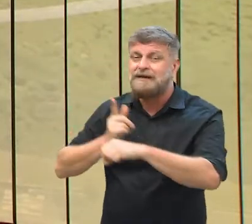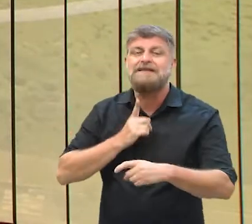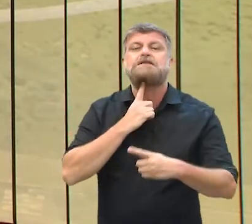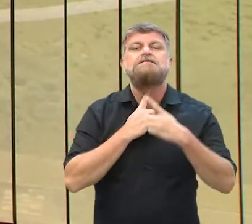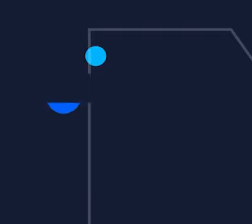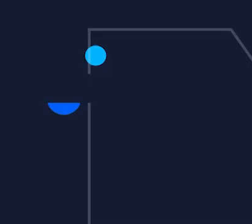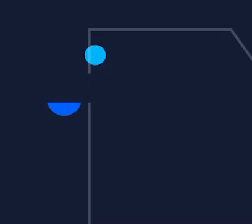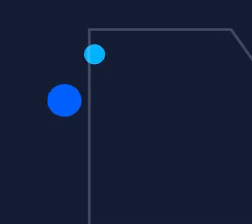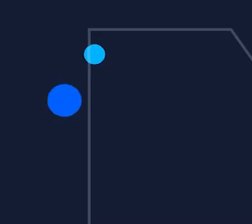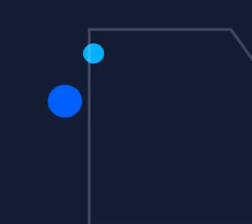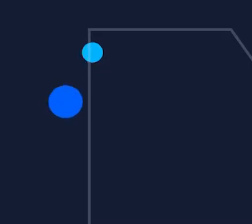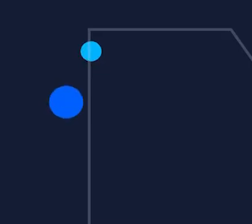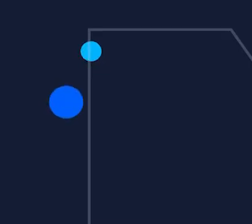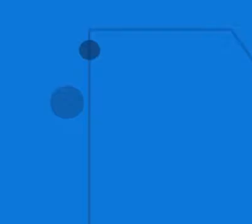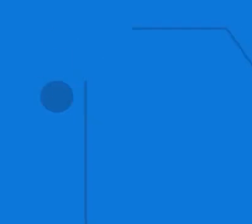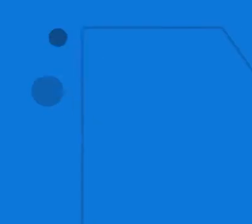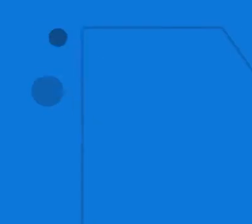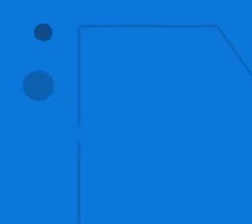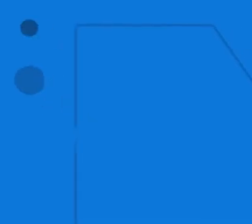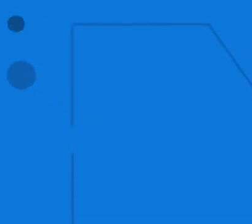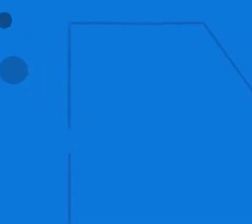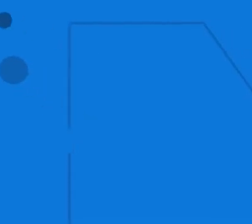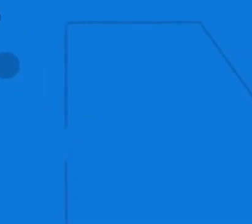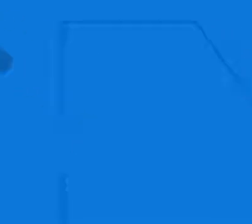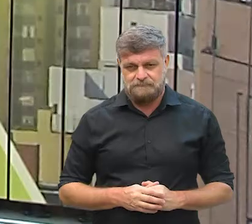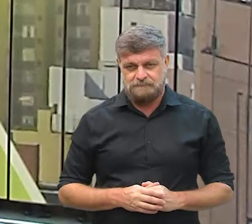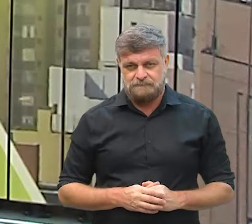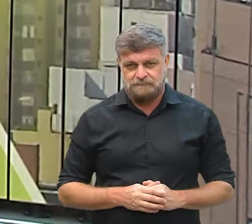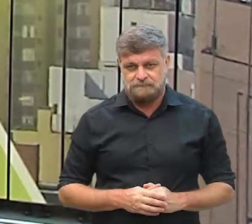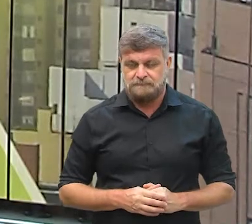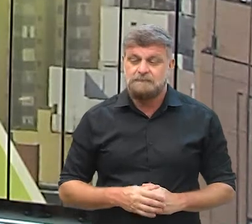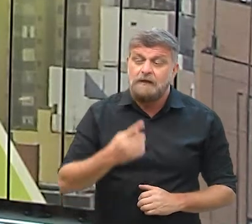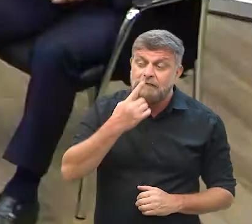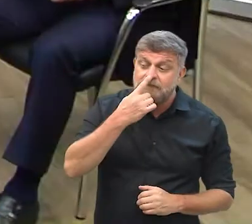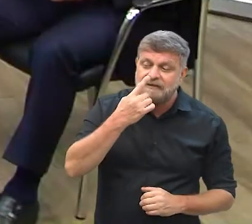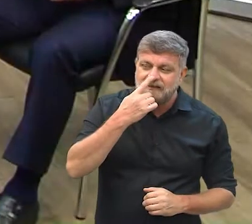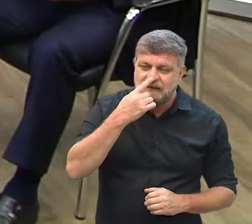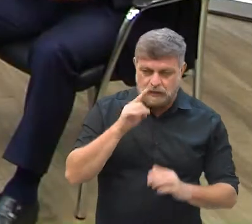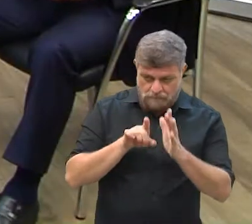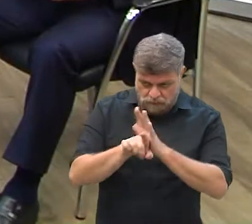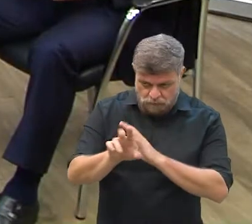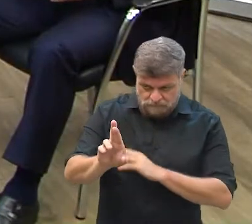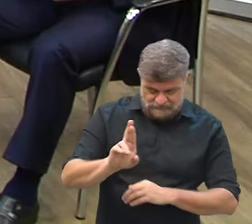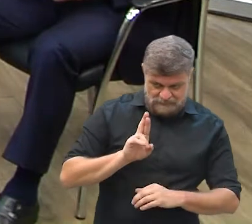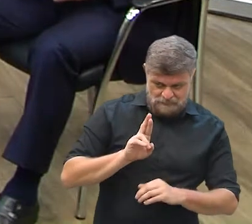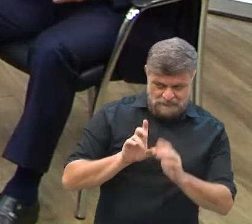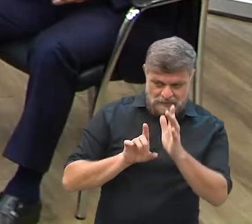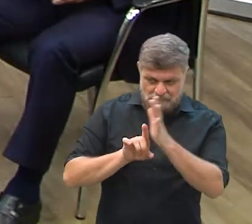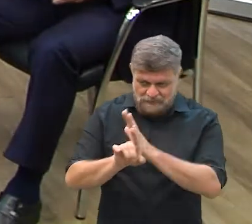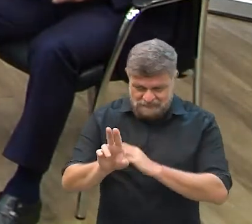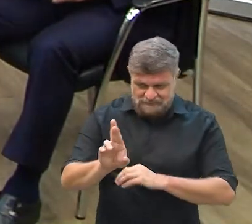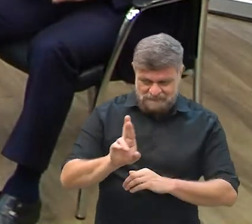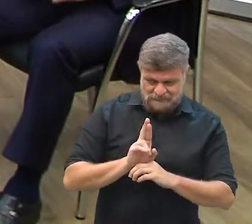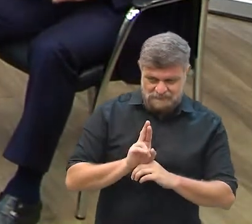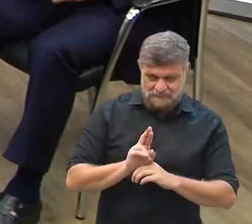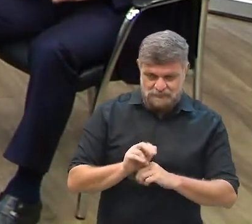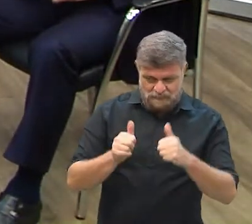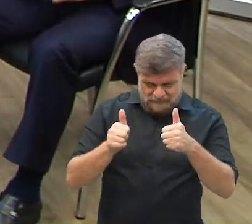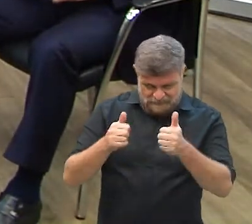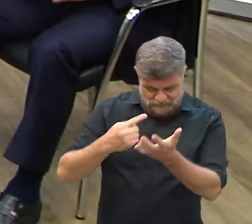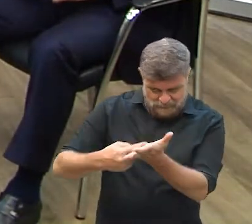uma enormidade. Então a gente conhece bastante bairro e eu rodei por bastante bairros morando também. E quando você chegou em